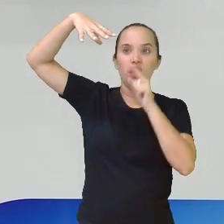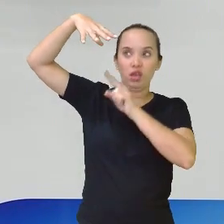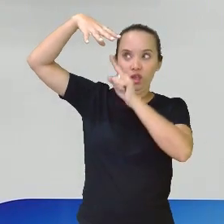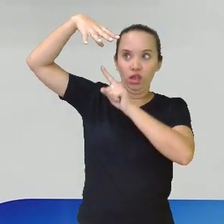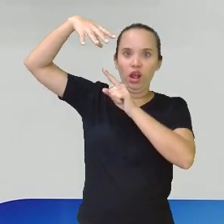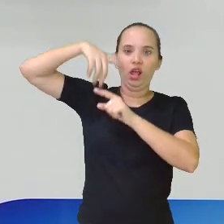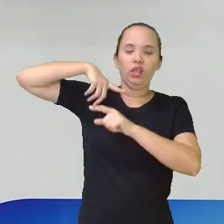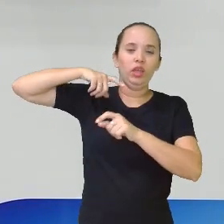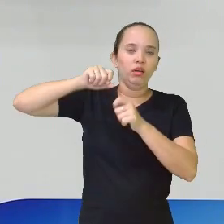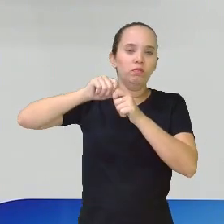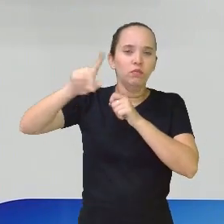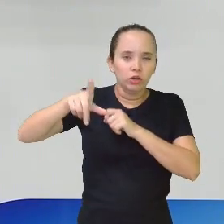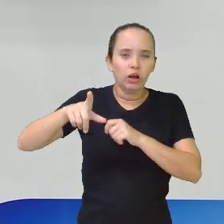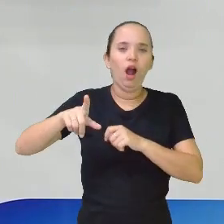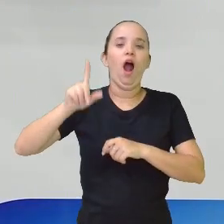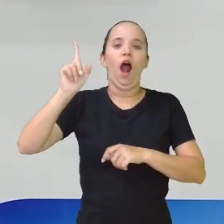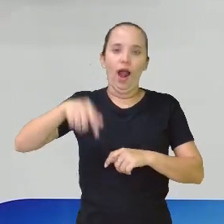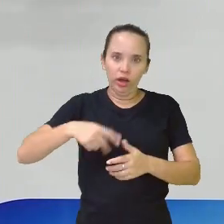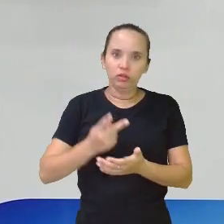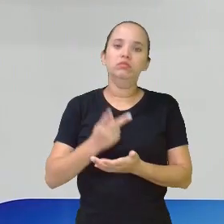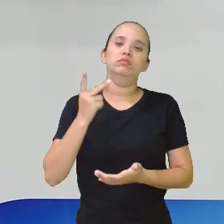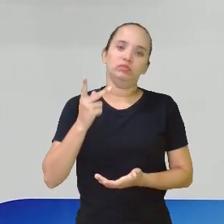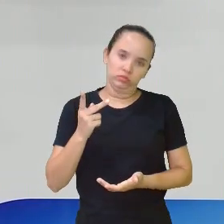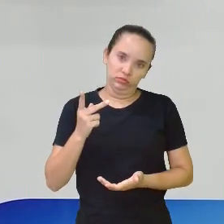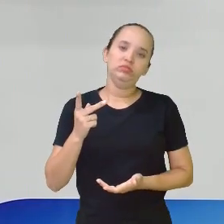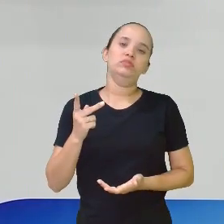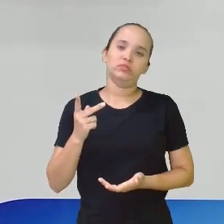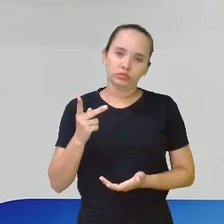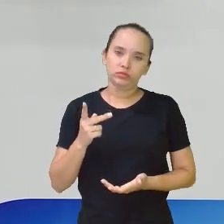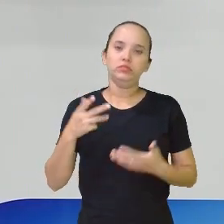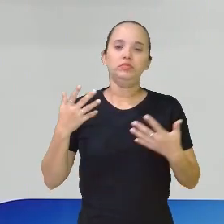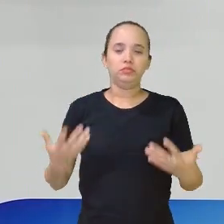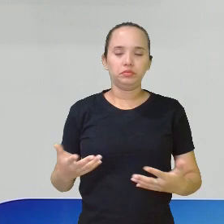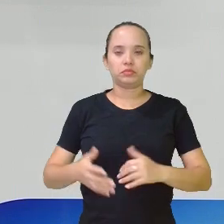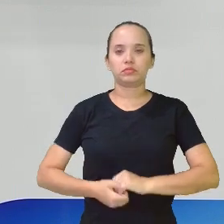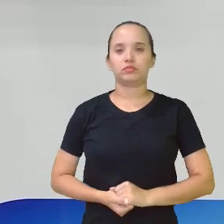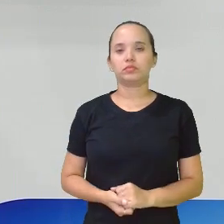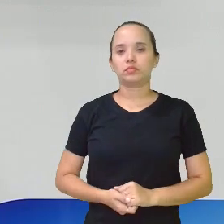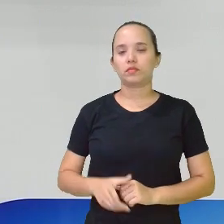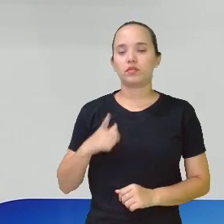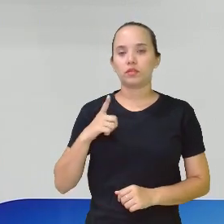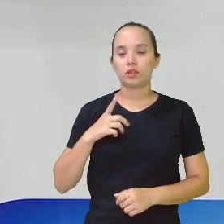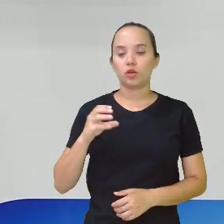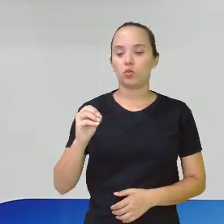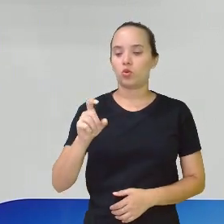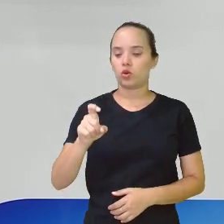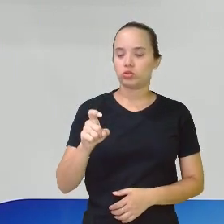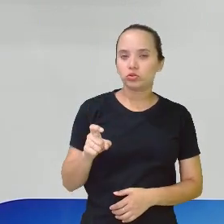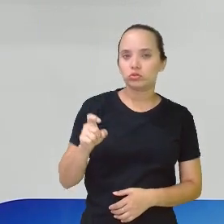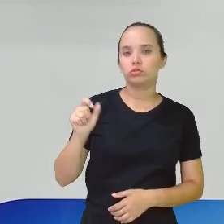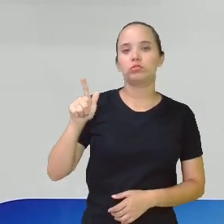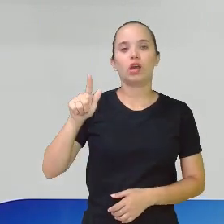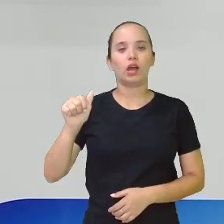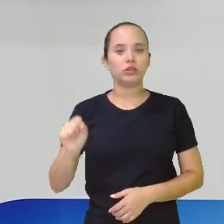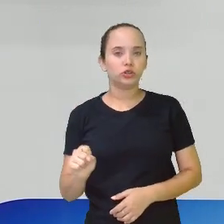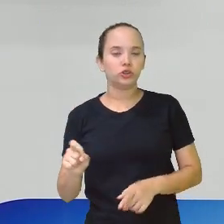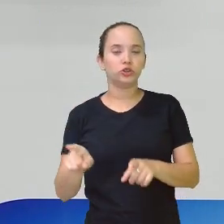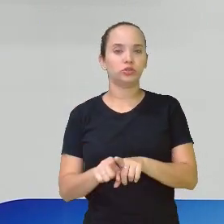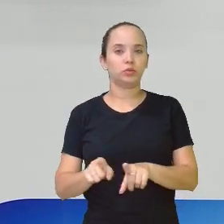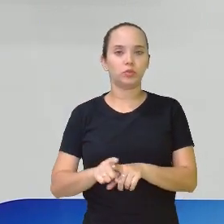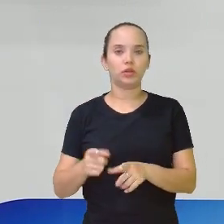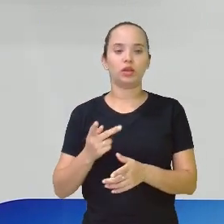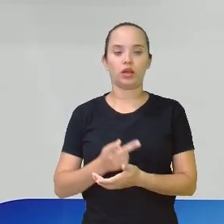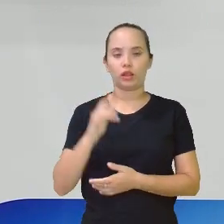e essa faísca seria a fonte de energia. Aqui teria oxigênio, teria o gás, que é um combustível, e a gente teria a fonte